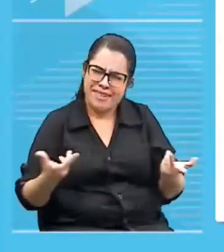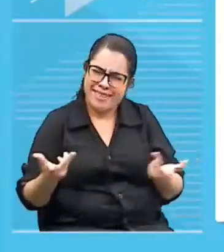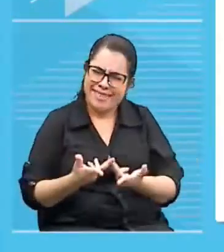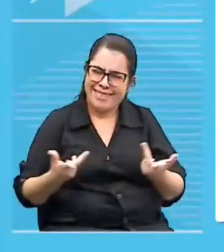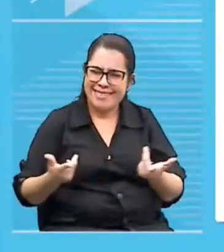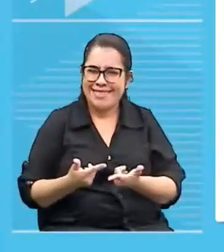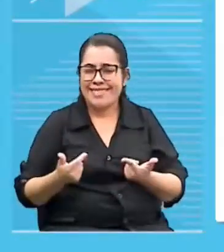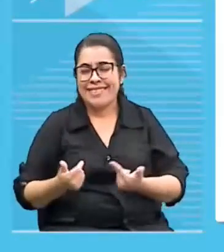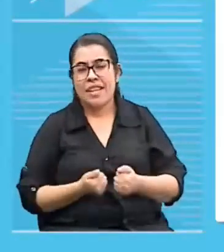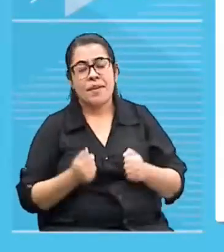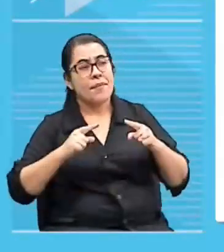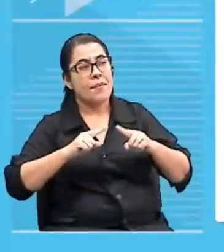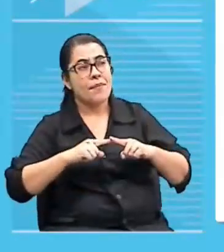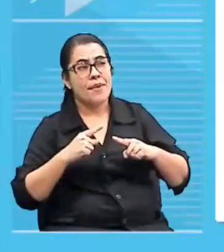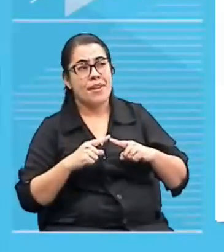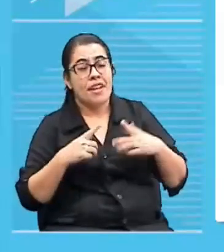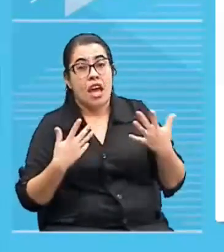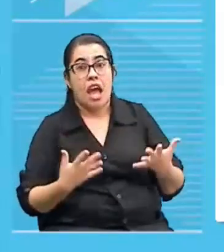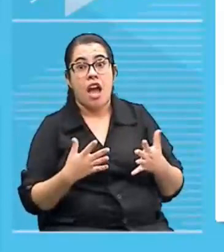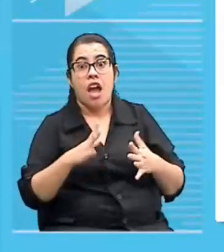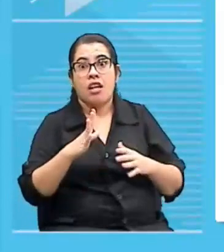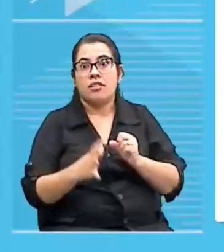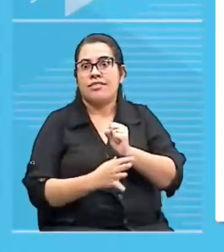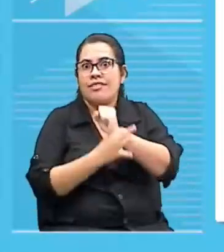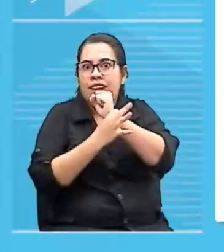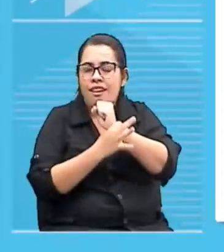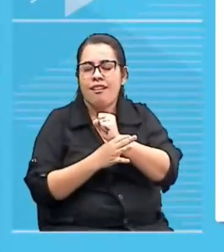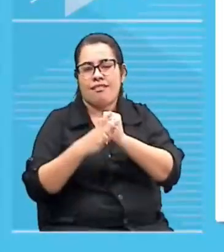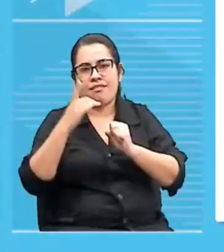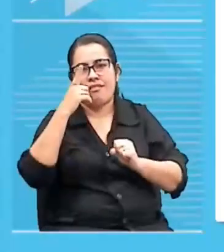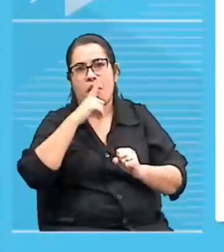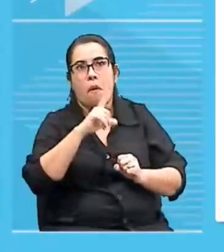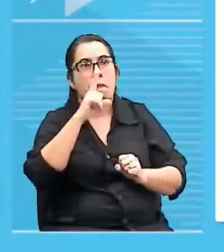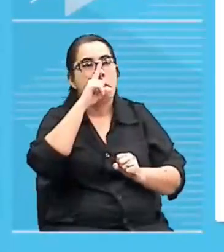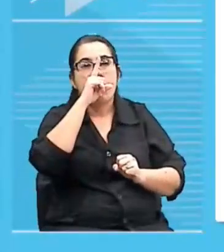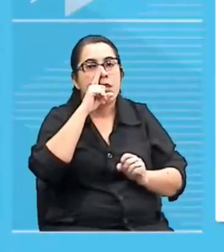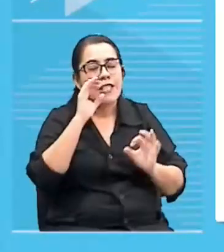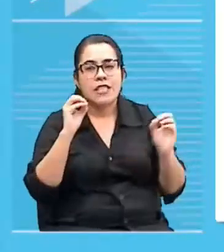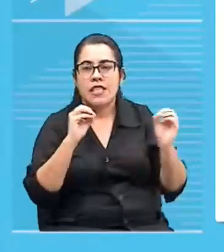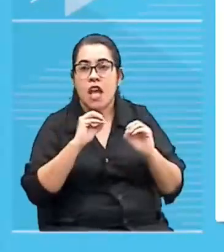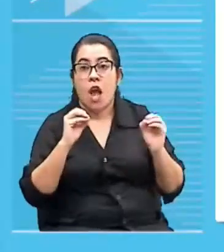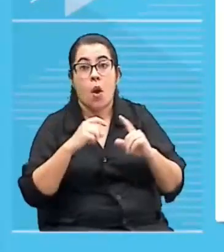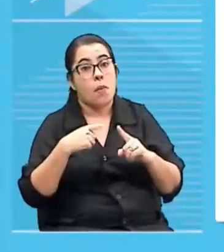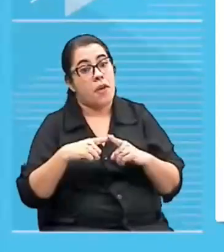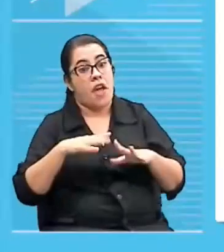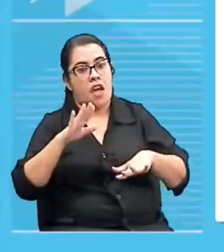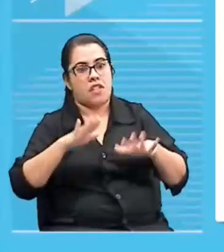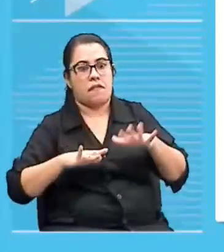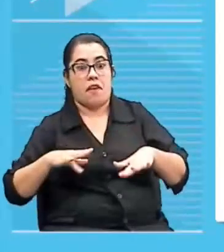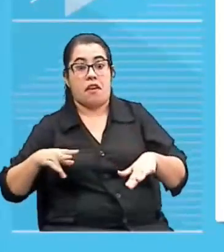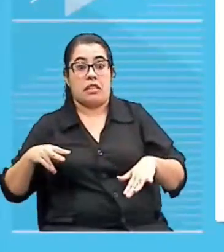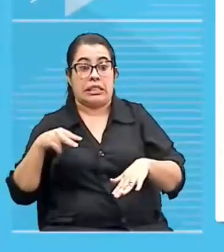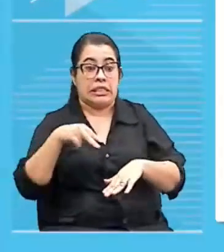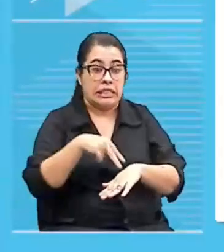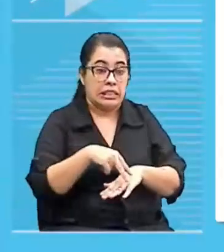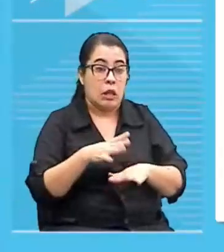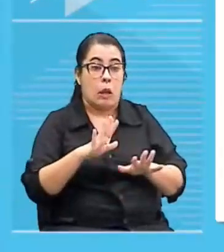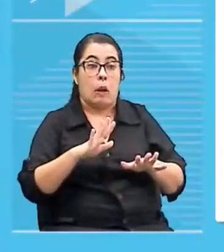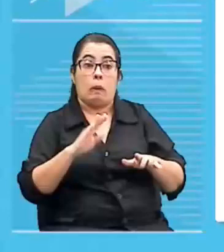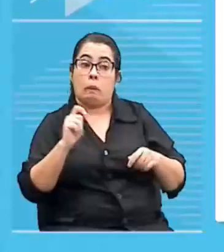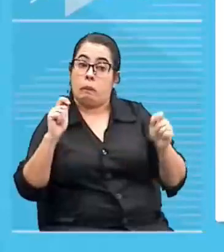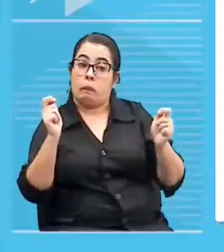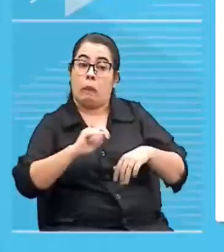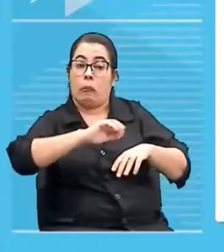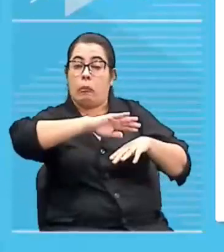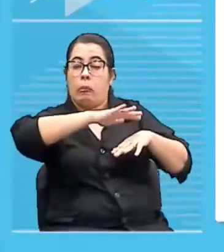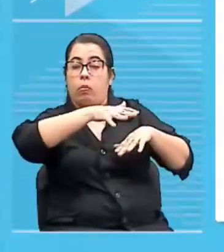também, pessoal, porque isso aqui diminui os riscos, tá? Ao invés de uma pessoa ir para um local que está perto de desabar,